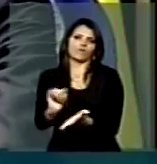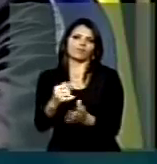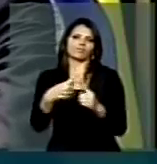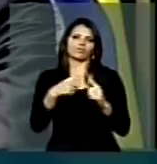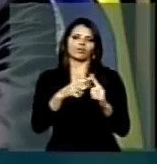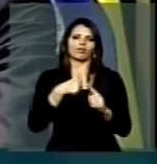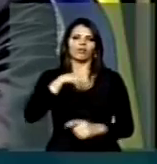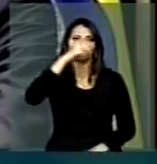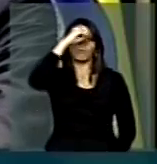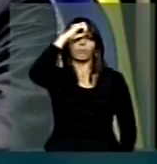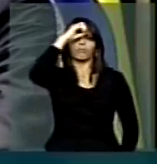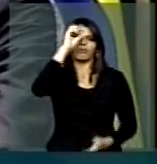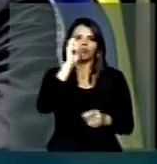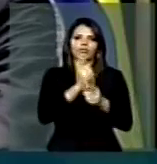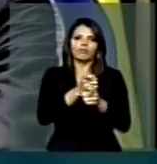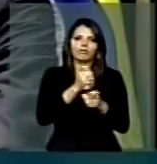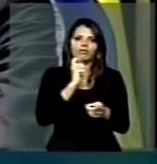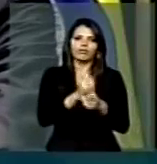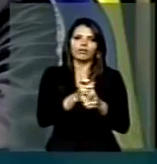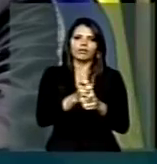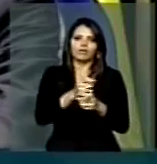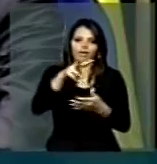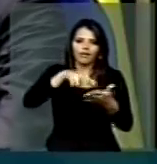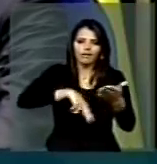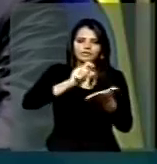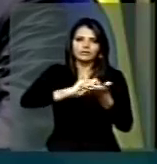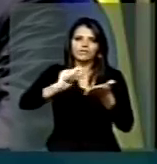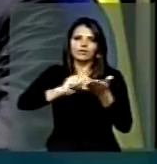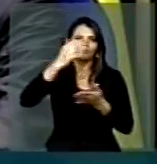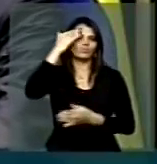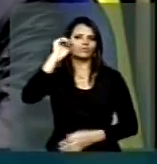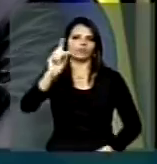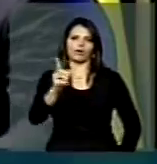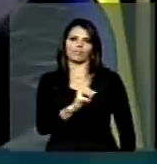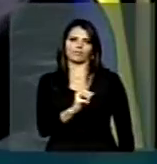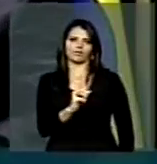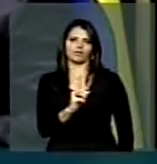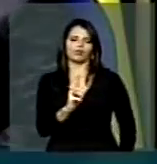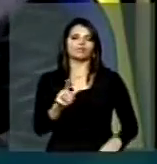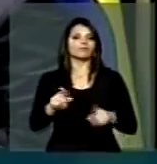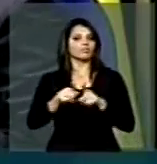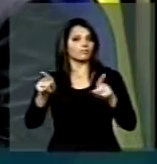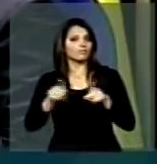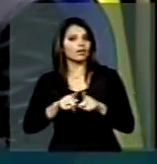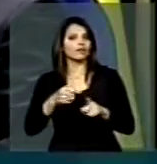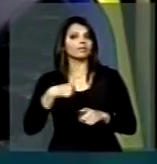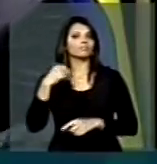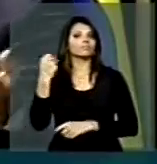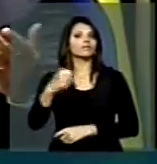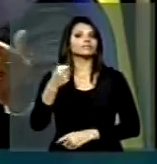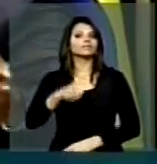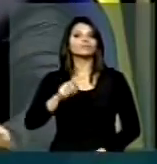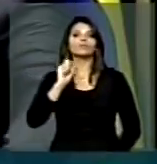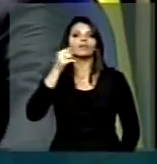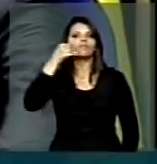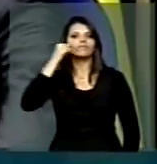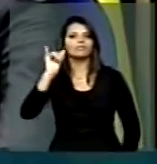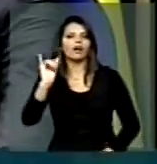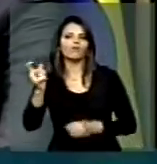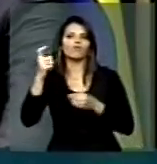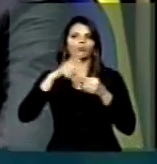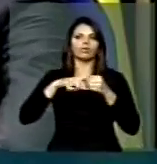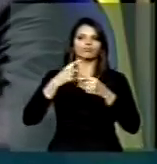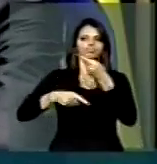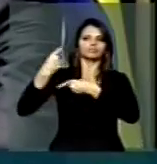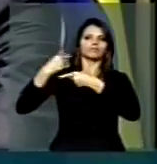endêmico analfabetismo funcional. E por fim, mas não menos relevante, é vital recuperar, como tem dito sempre o presidente